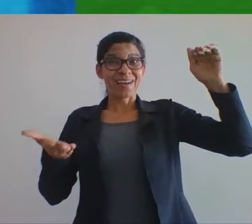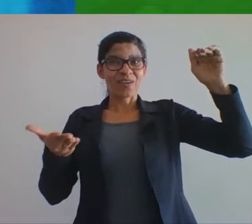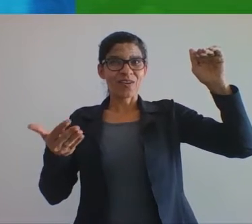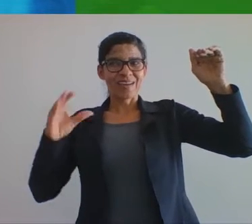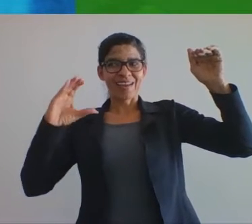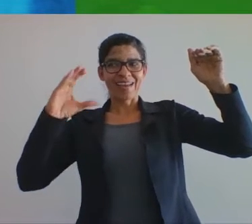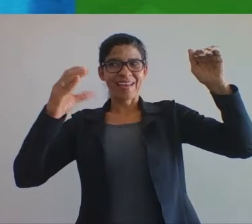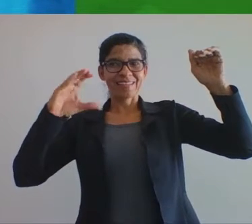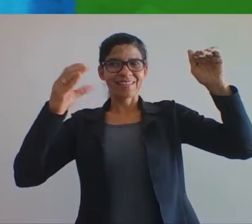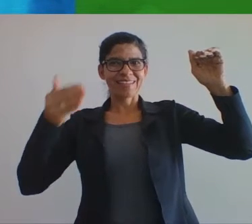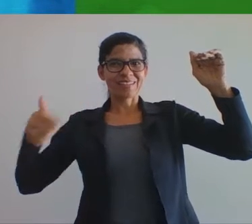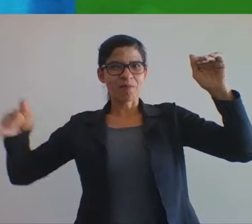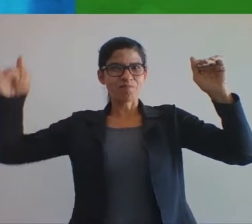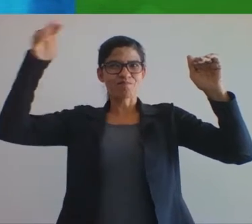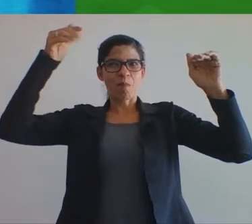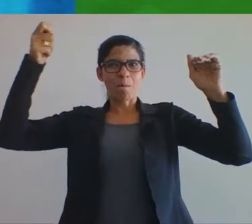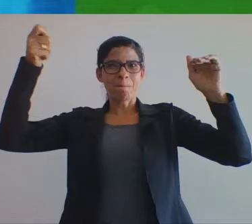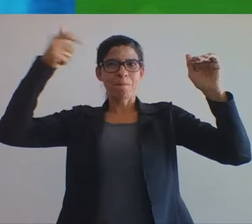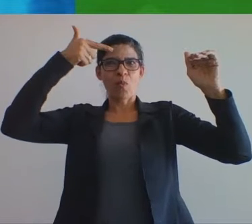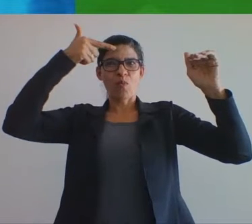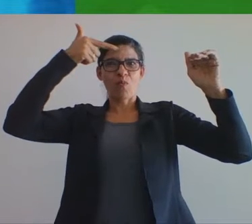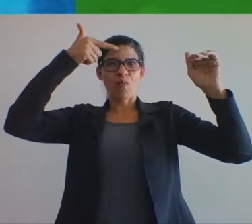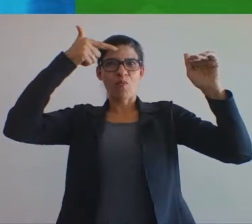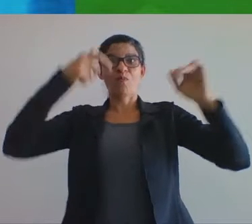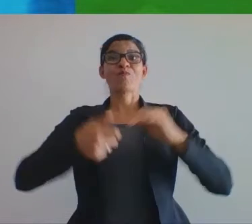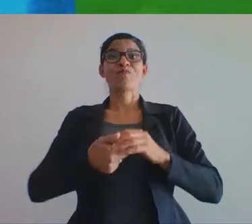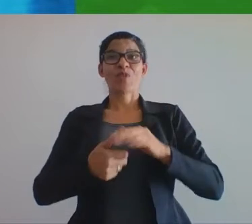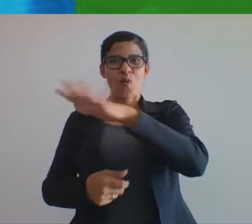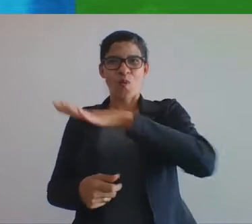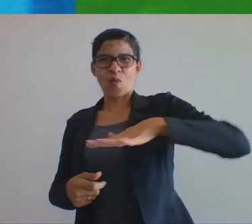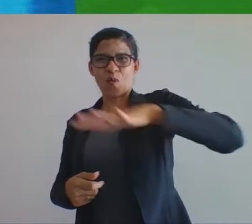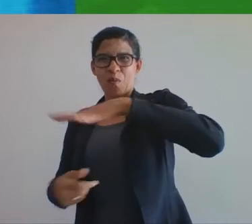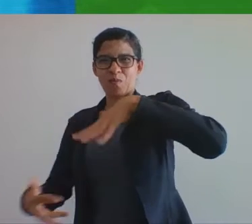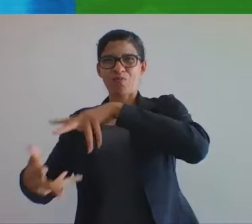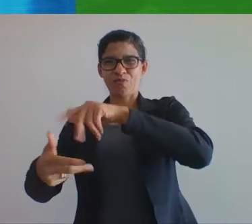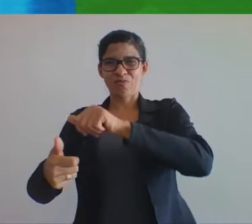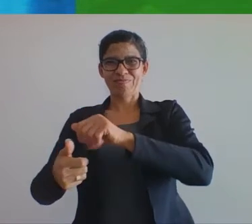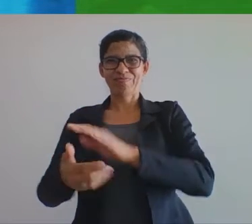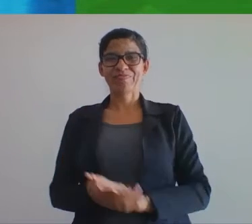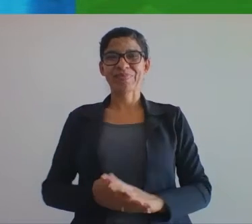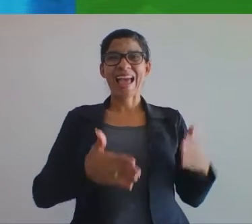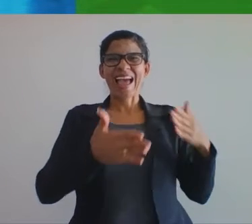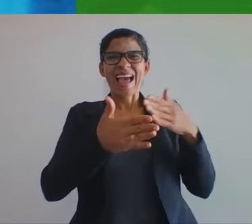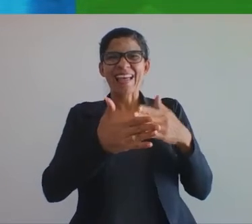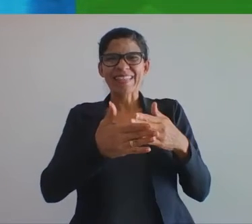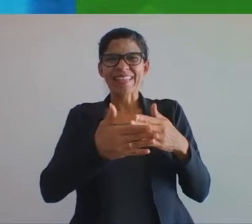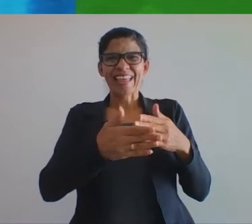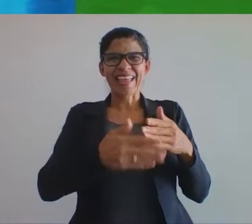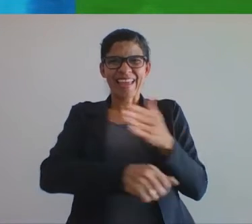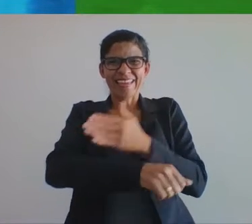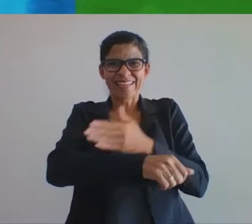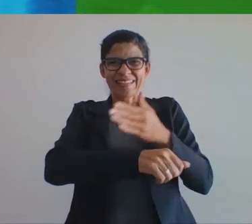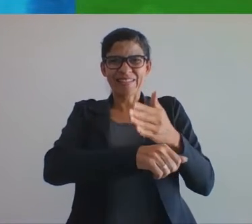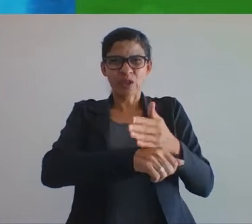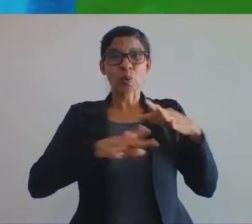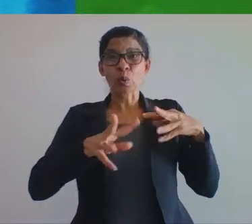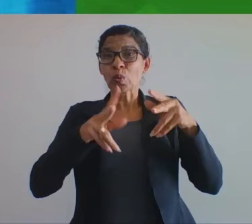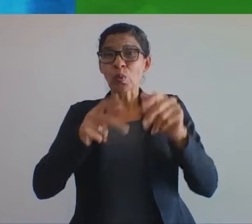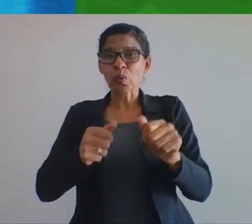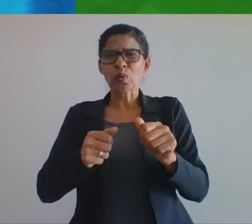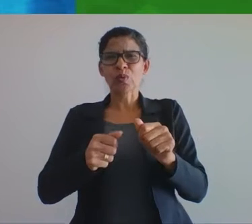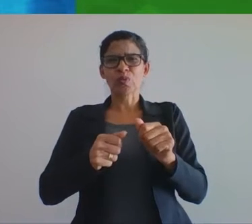ocupar seu espaço no mundo, porque até a Idade Média tudo fazia parte de estudos no campo